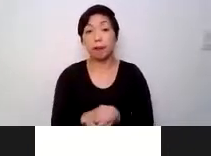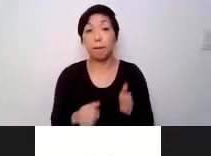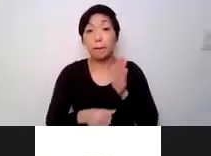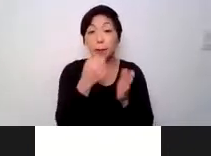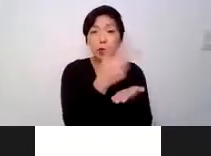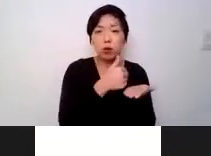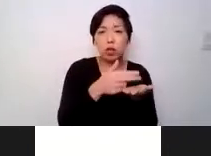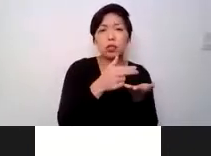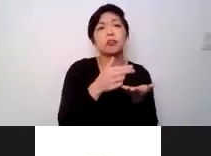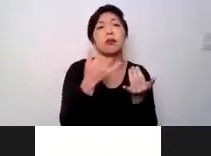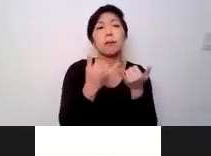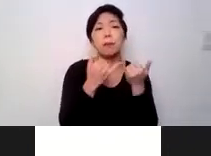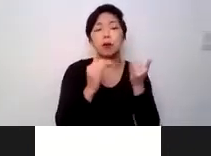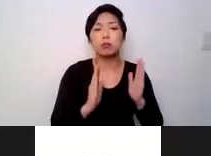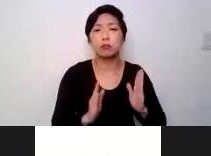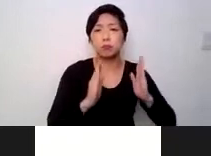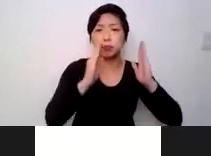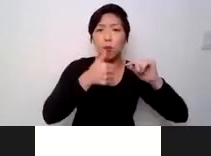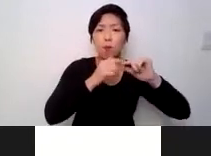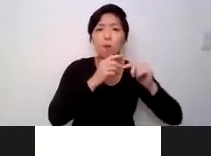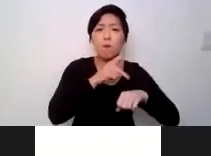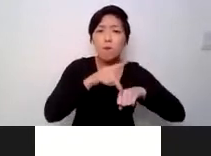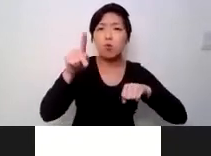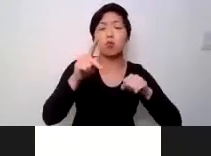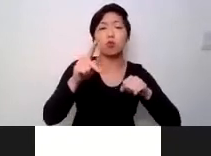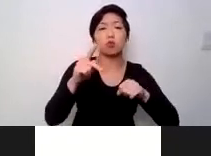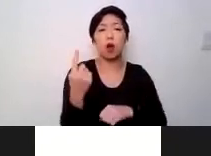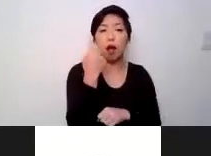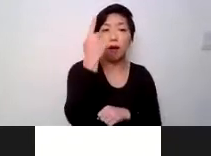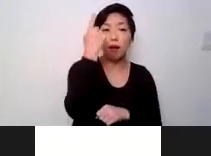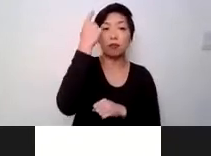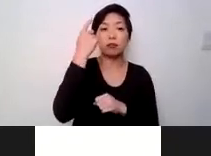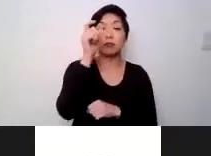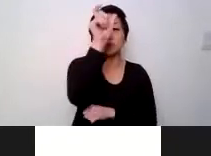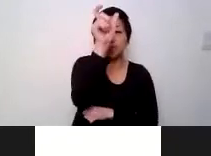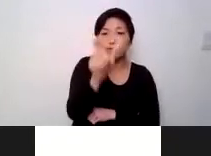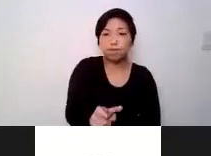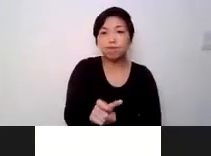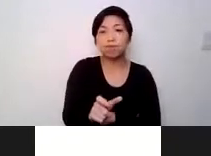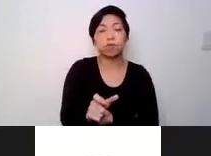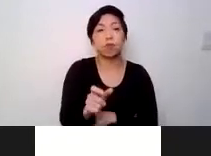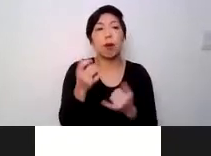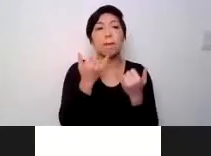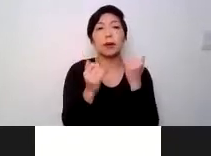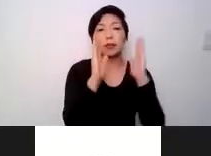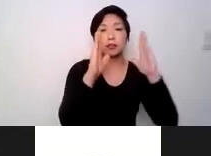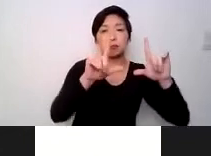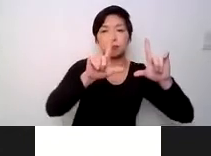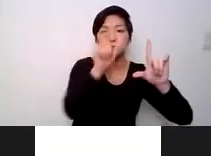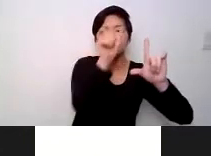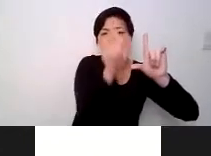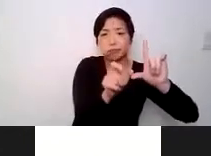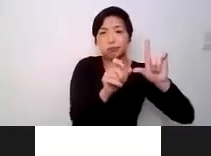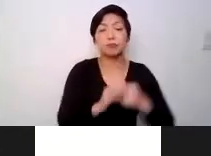puro alto com uma fenda cristalina que corta o cubo e deixa ele assimétrico e na